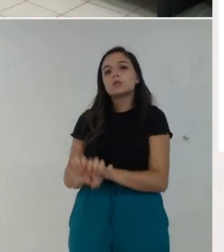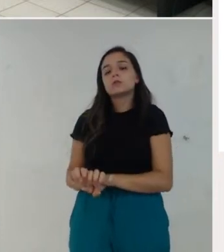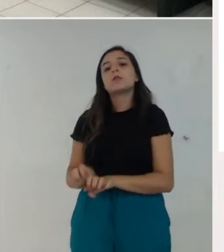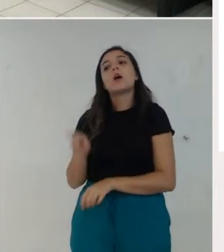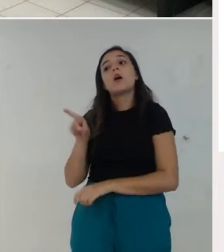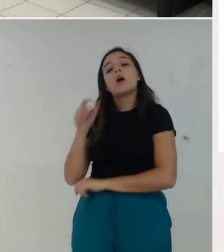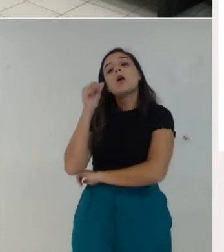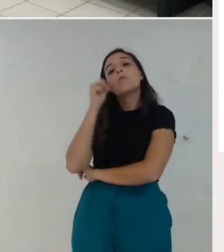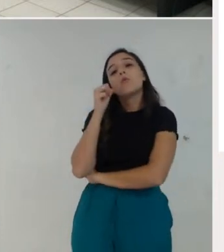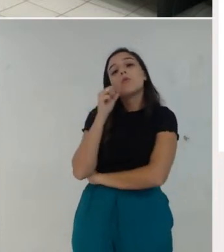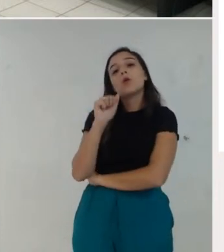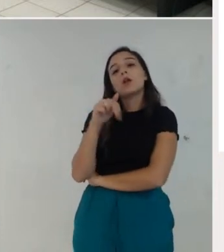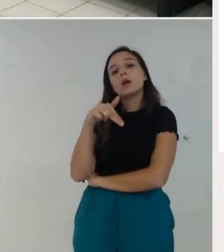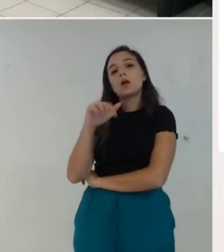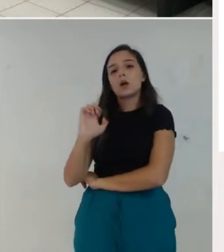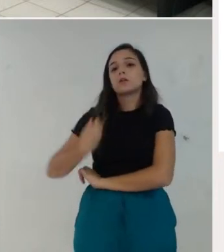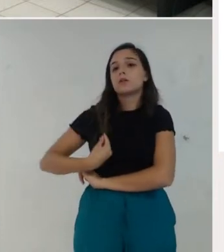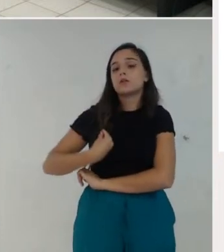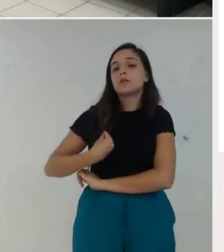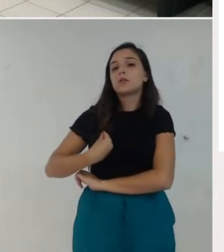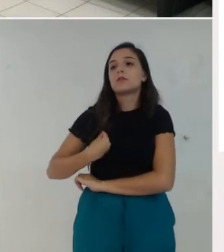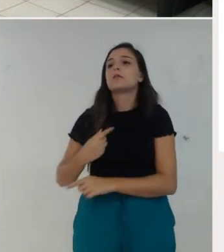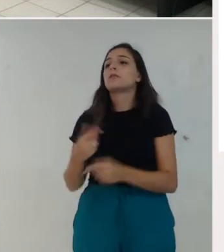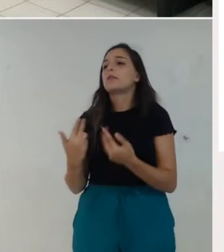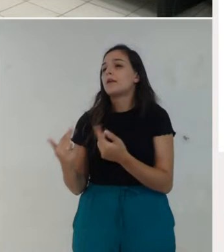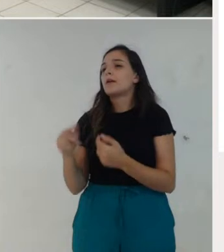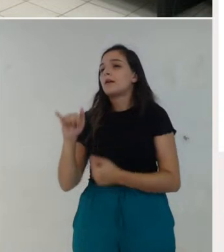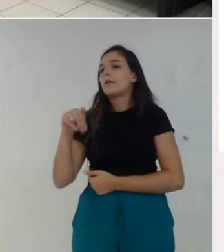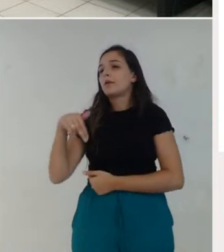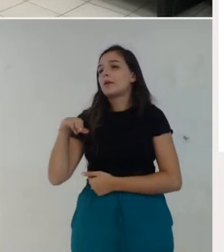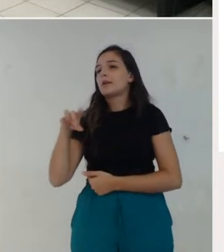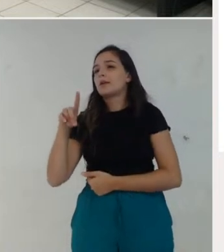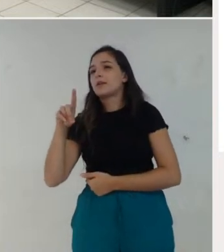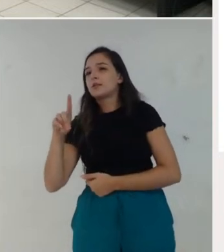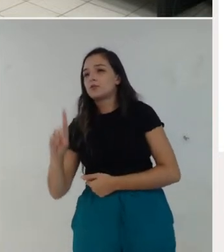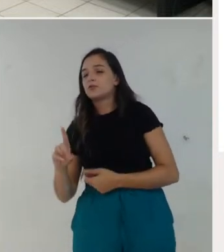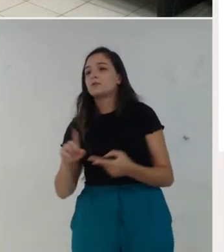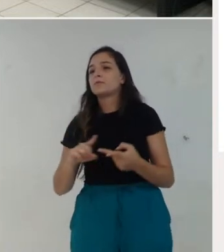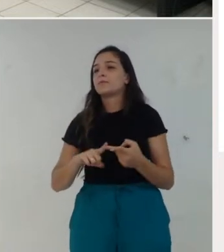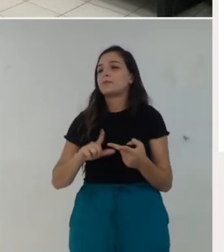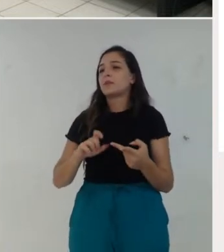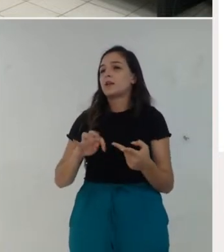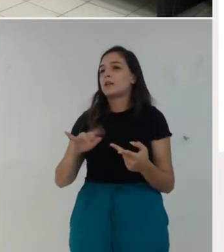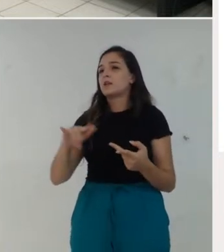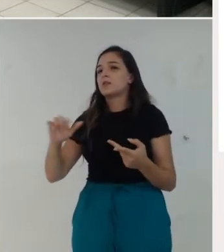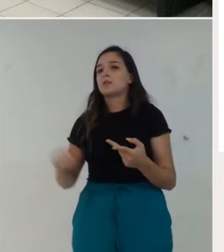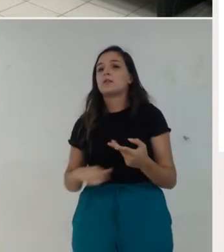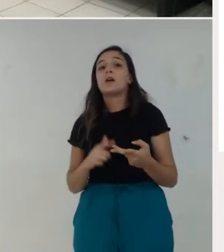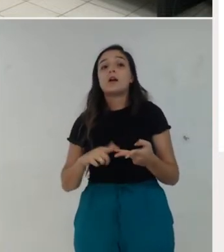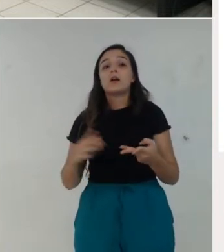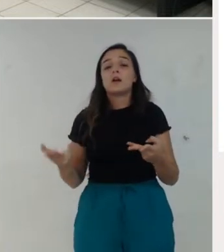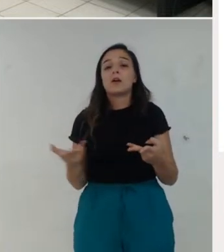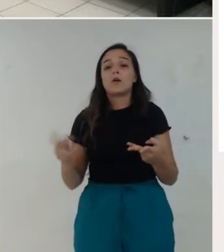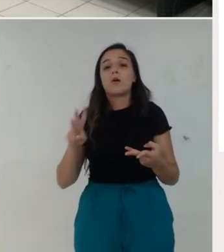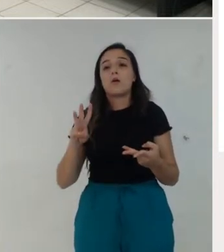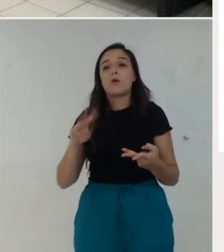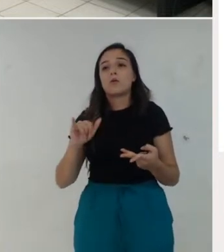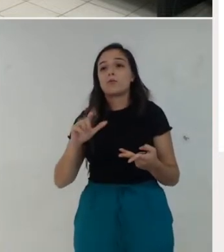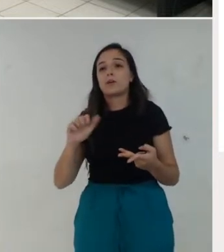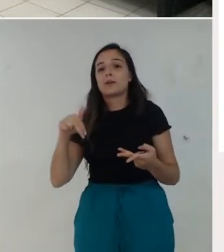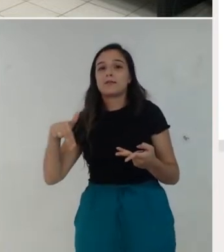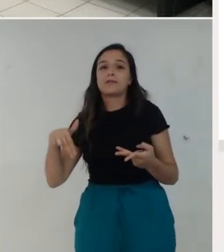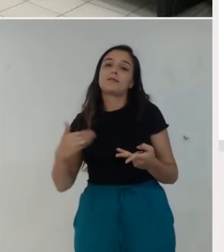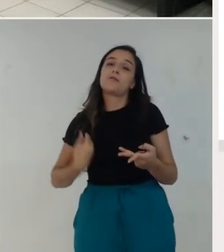esteve com a Ingrid, a Letícia, atualmente o Corina Moura, né, que não está aqui, está